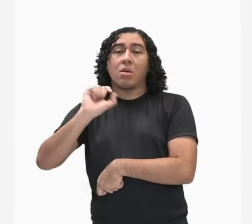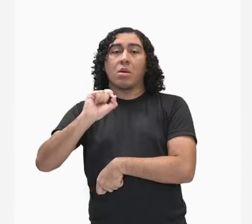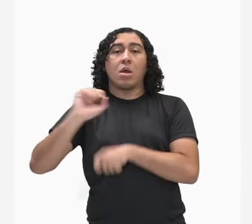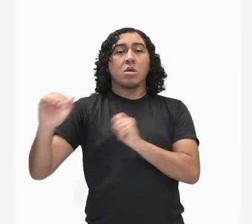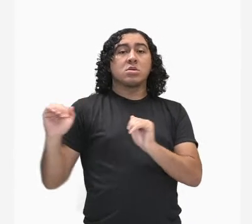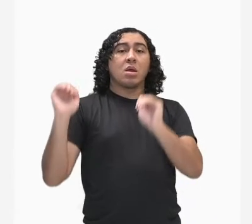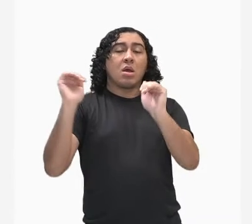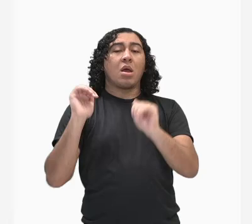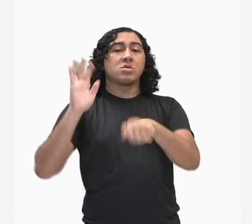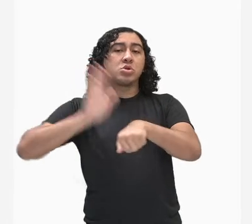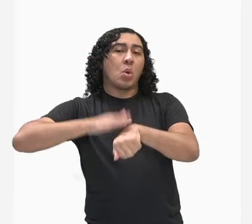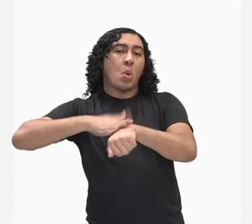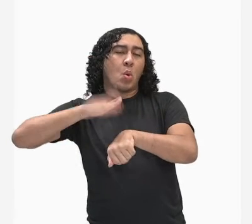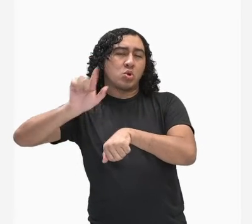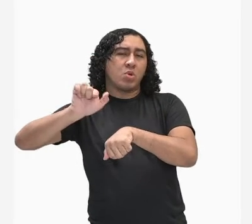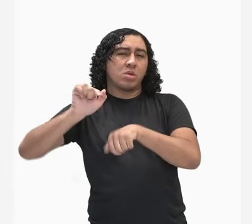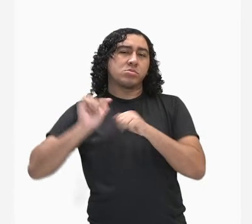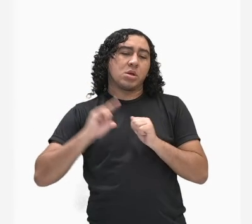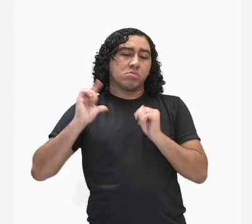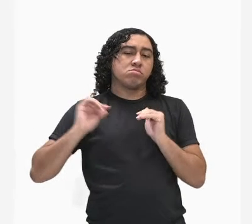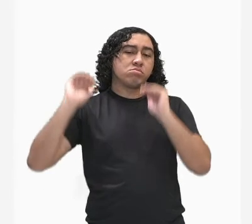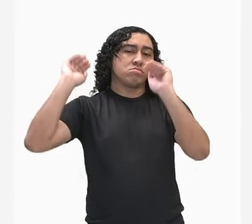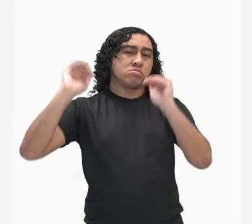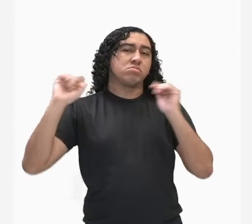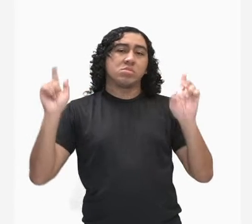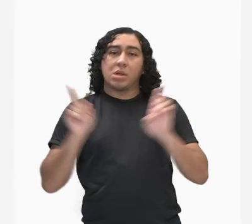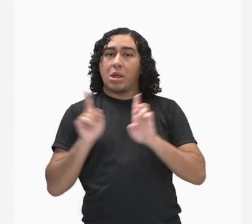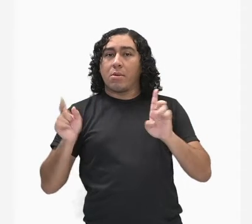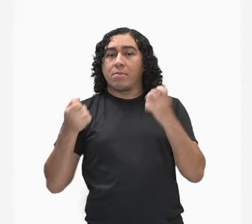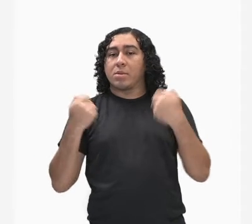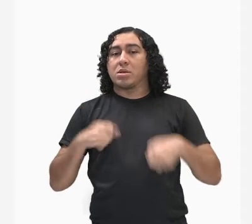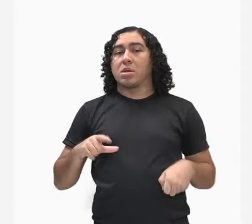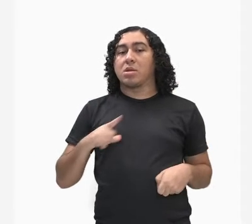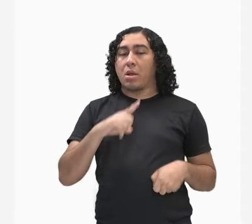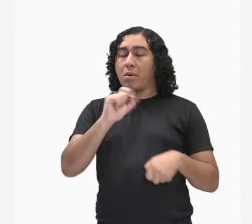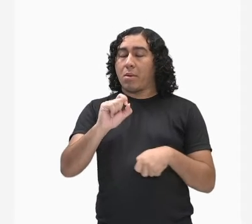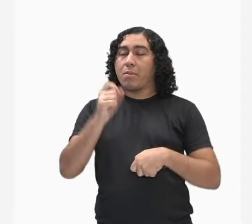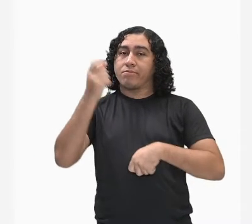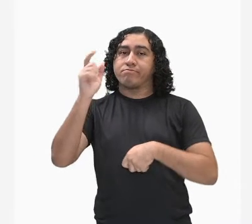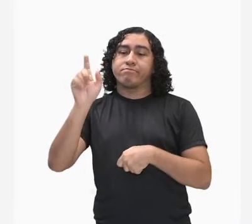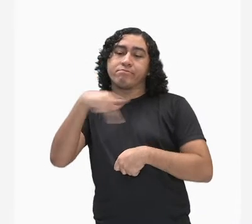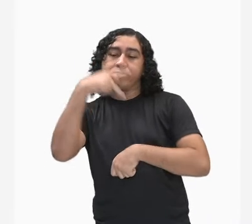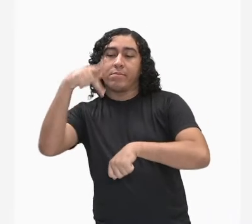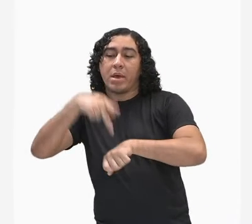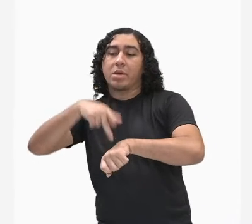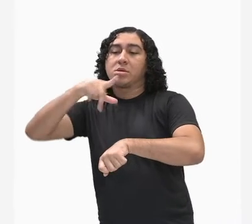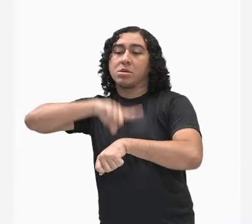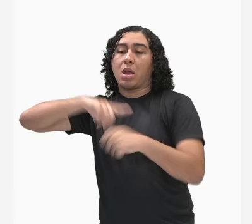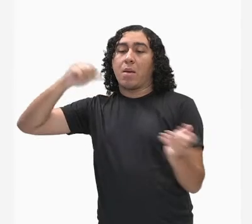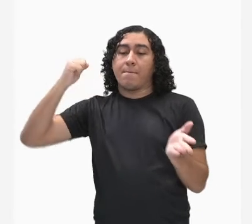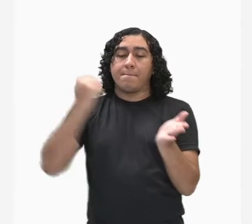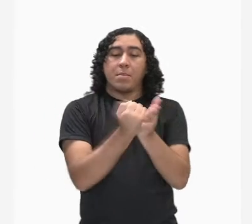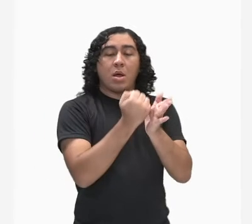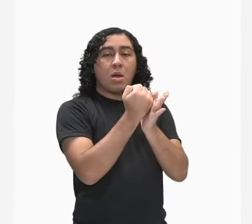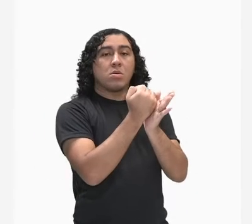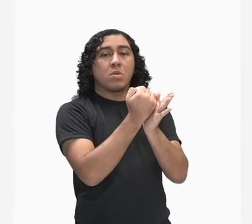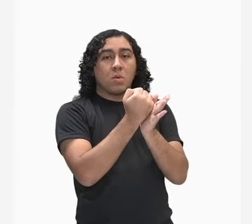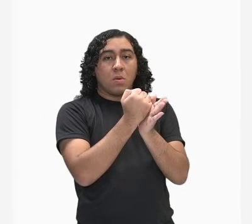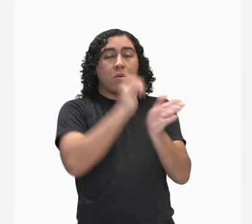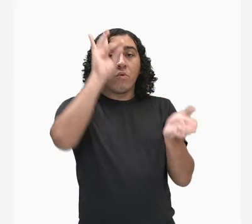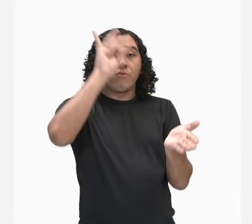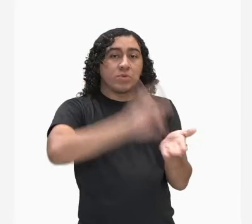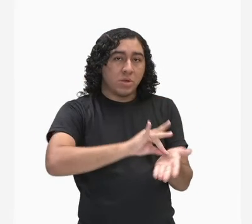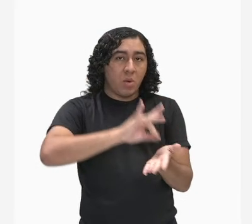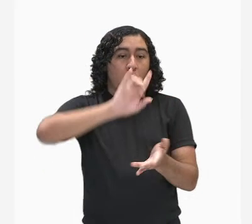Estado autônomo e soberano. Era necessário que o país fosse reconhecido por outras nações como